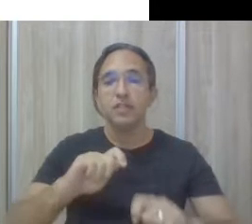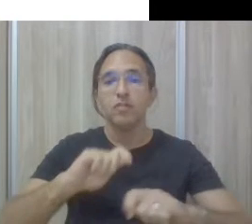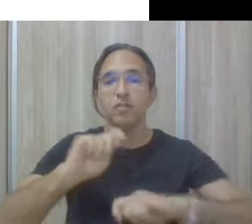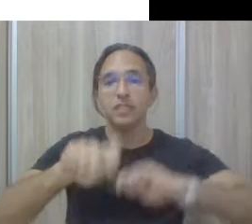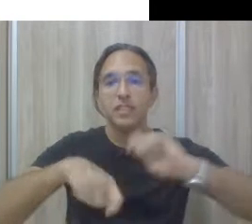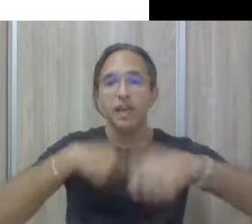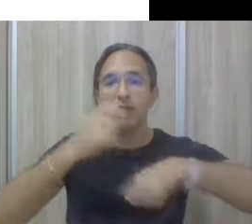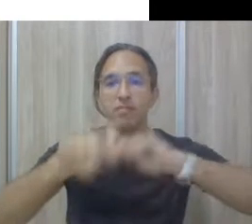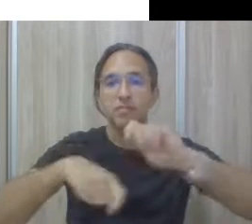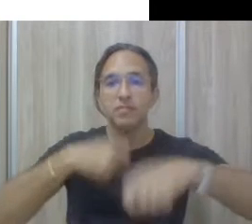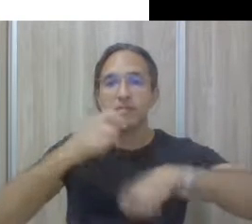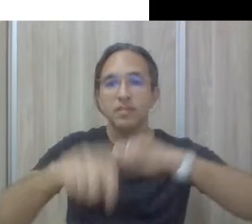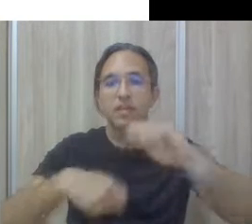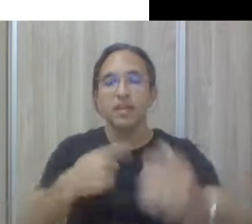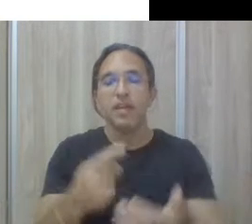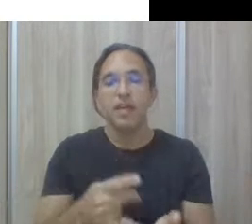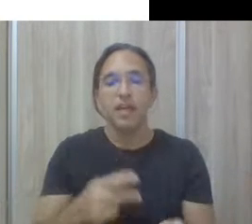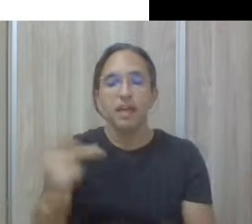se eu fiz algum sinal